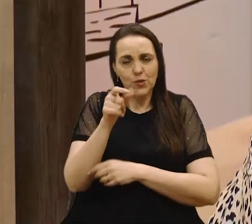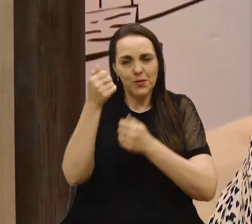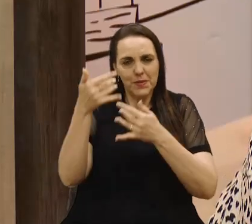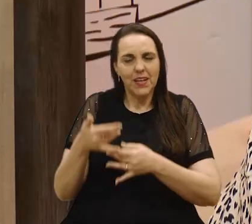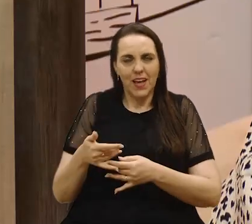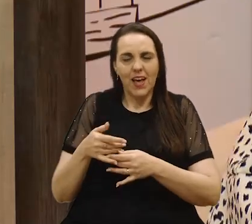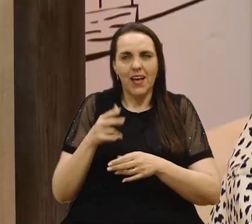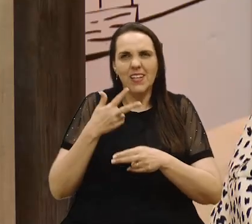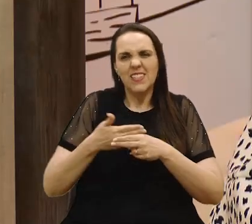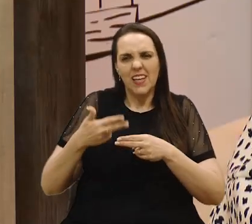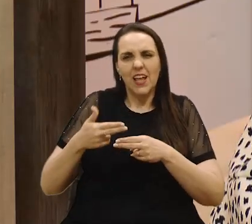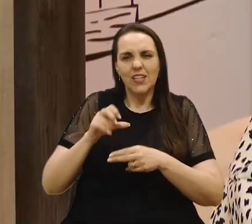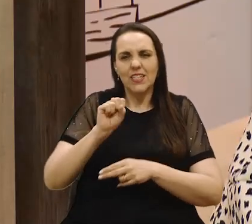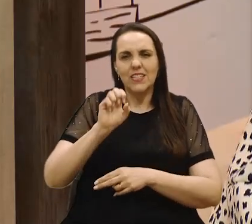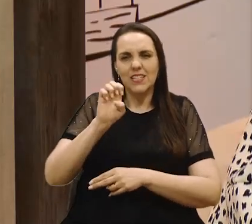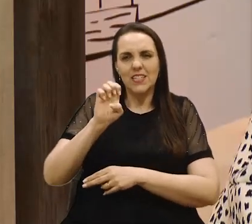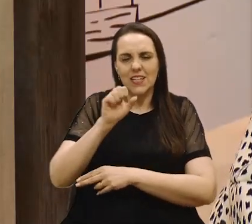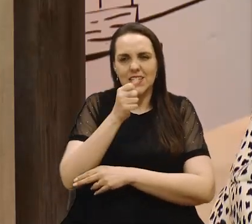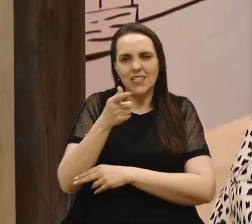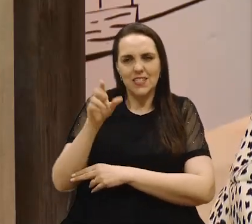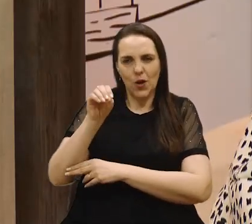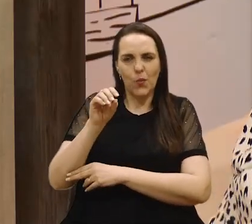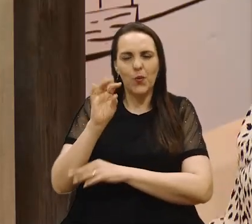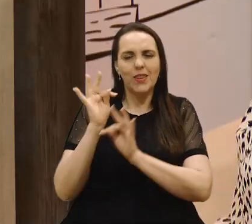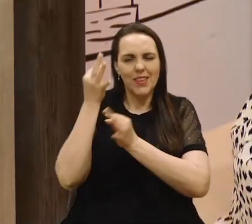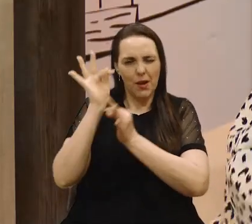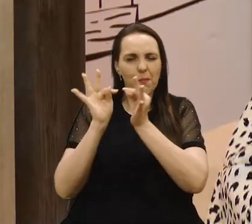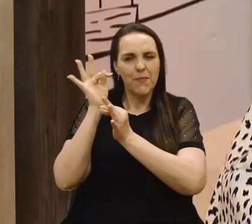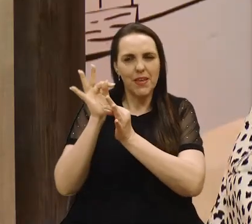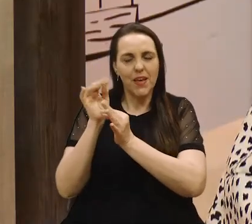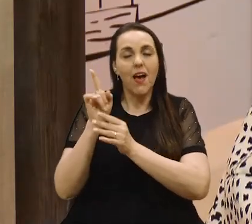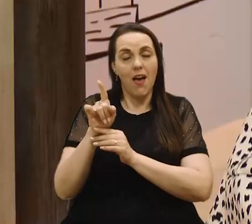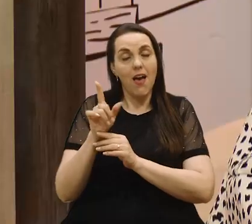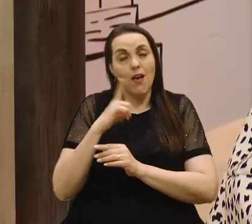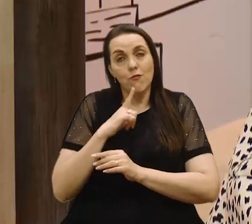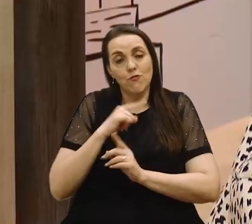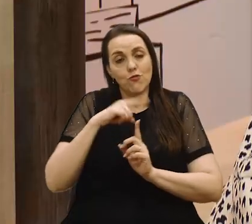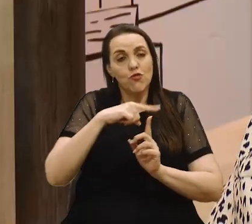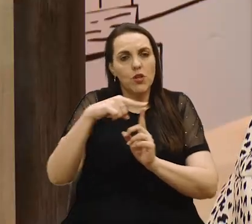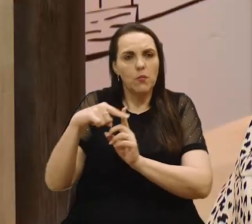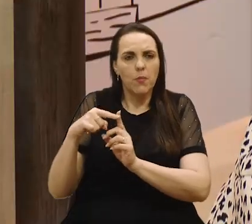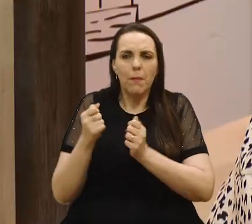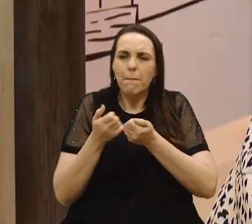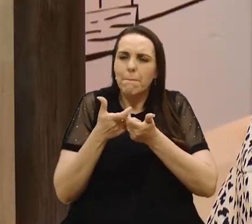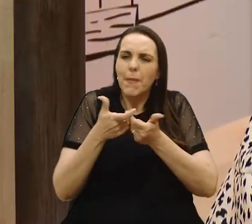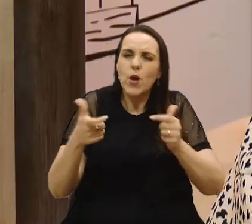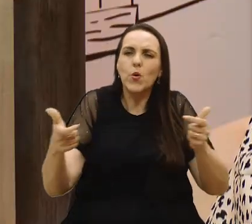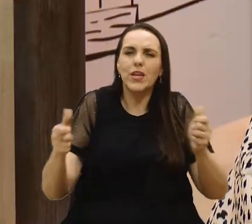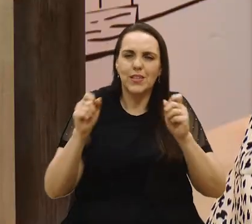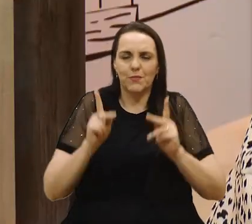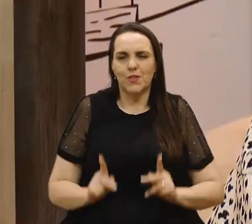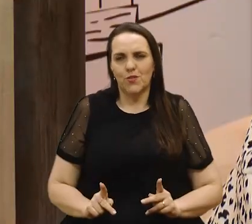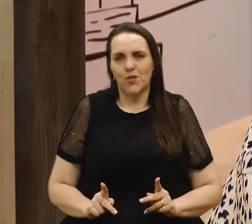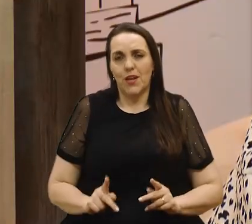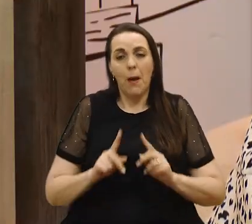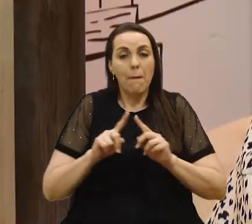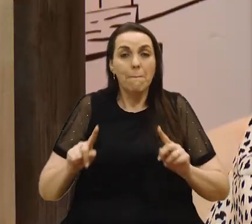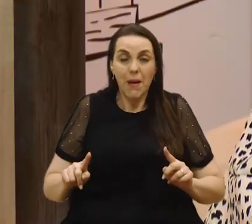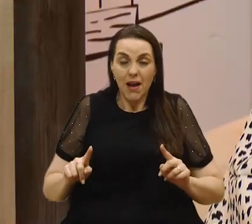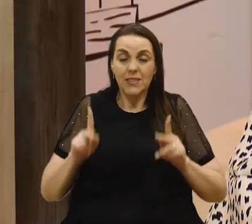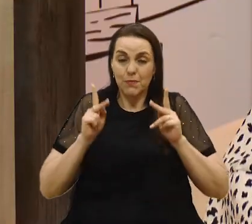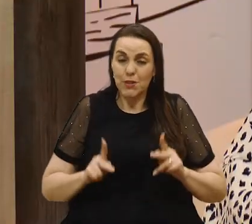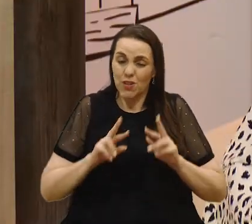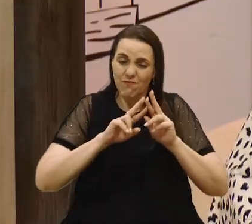Sessão de Terapia justamente porque ele trabalha esses estereótipos para abranger o maior número possível de pessoas. Só que as pessoas são muito